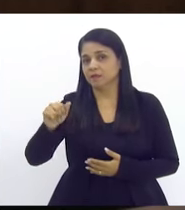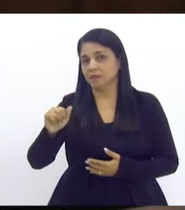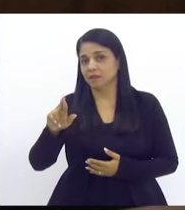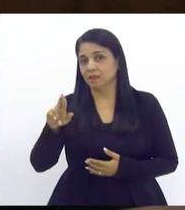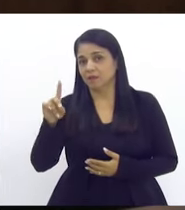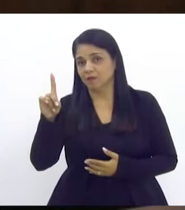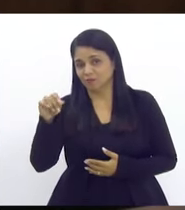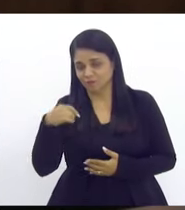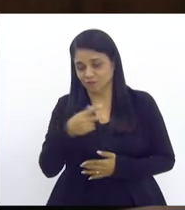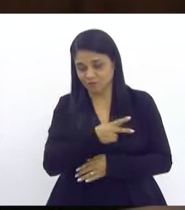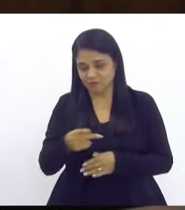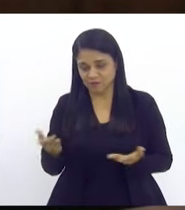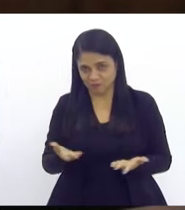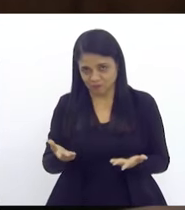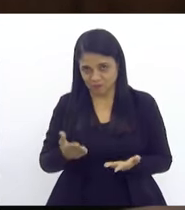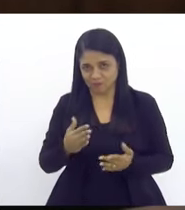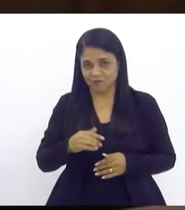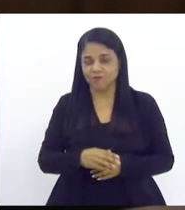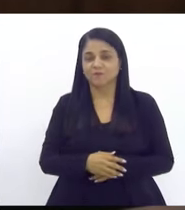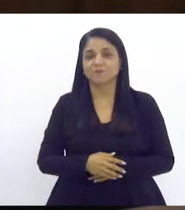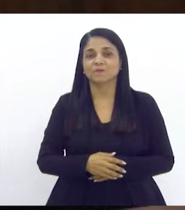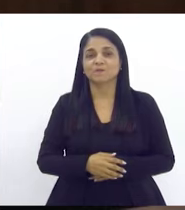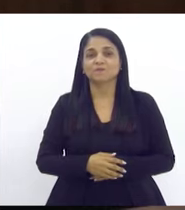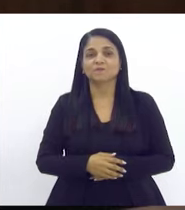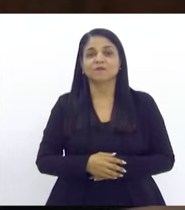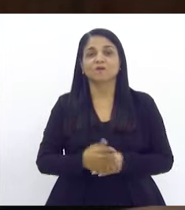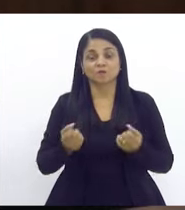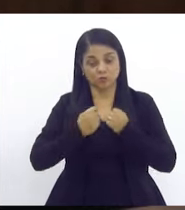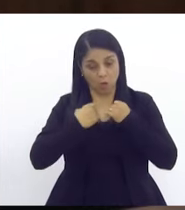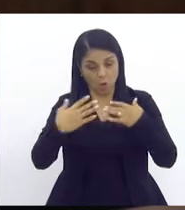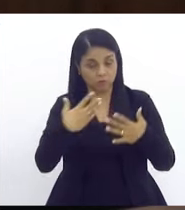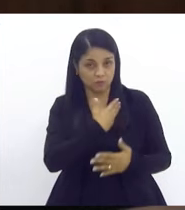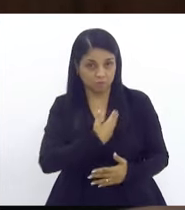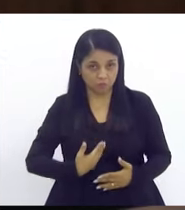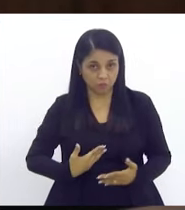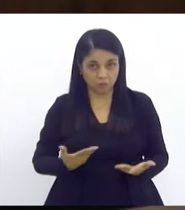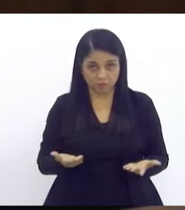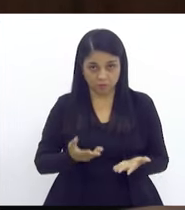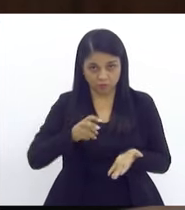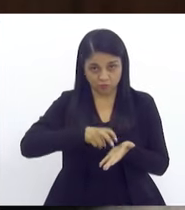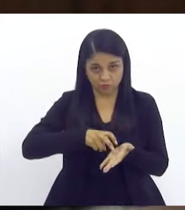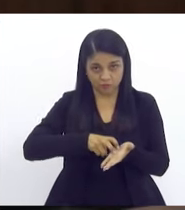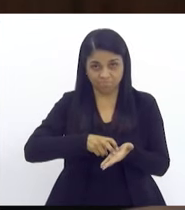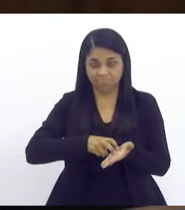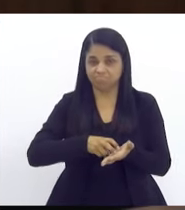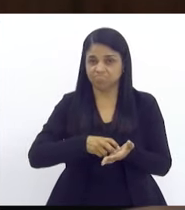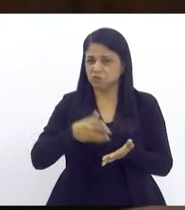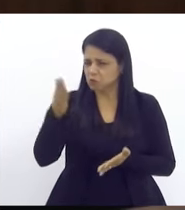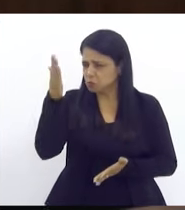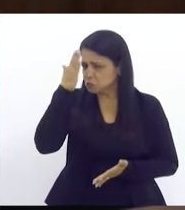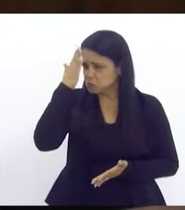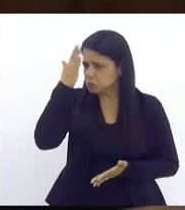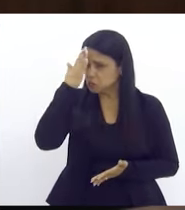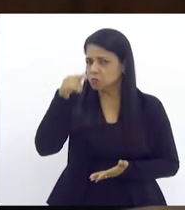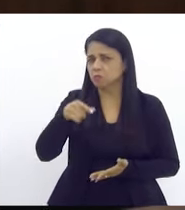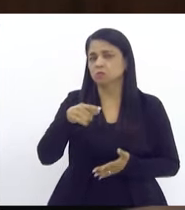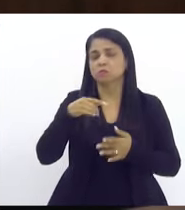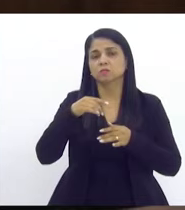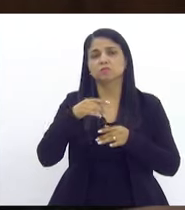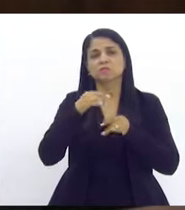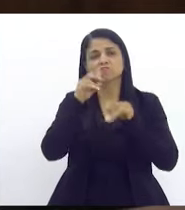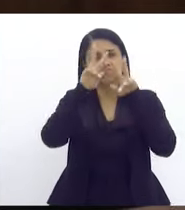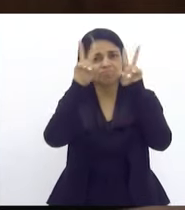dizer que nós fizemos uma audiência pública hoje, professor Josimar, que foi um sucesso, uma audiência pública para falar sobre